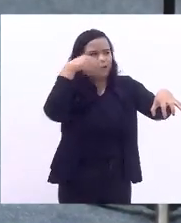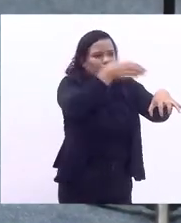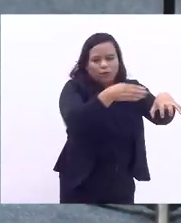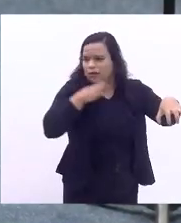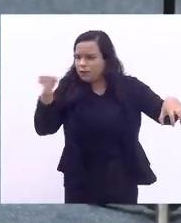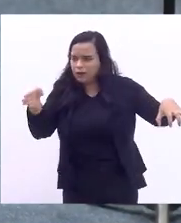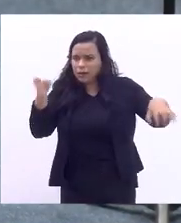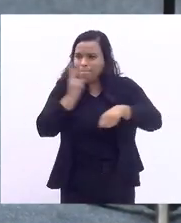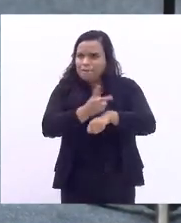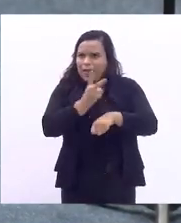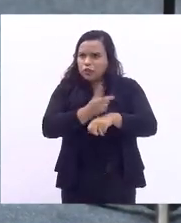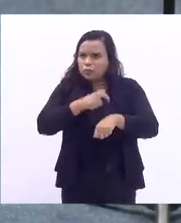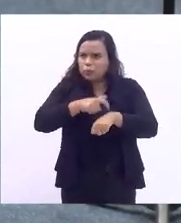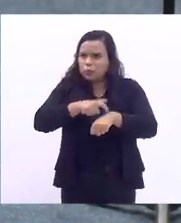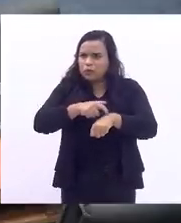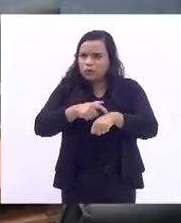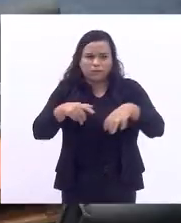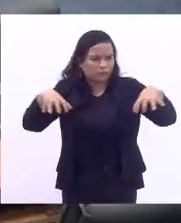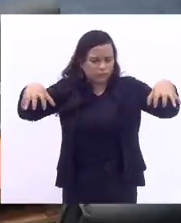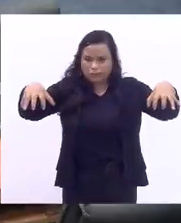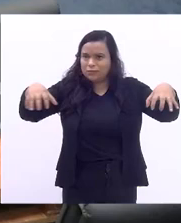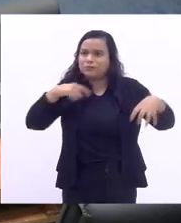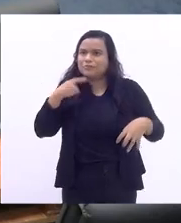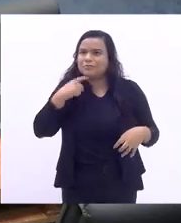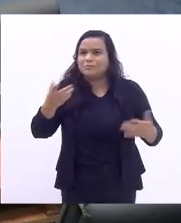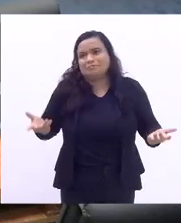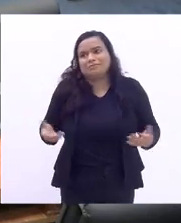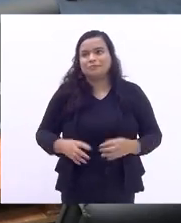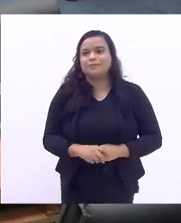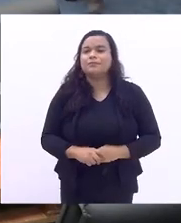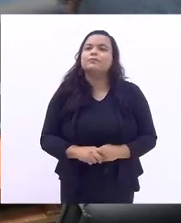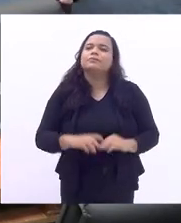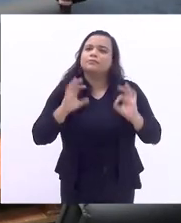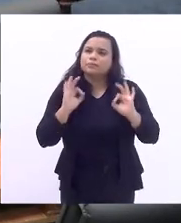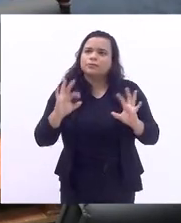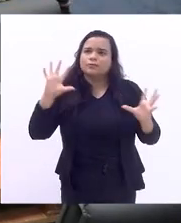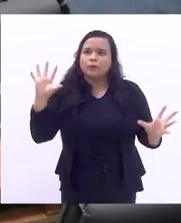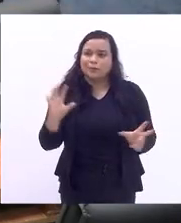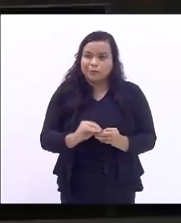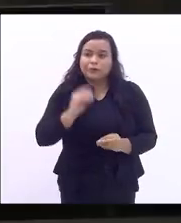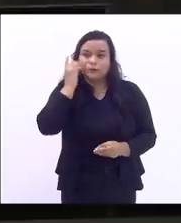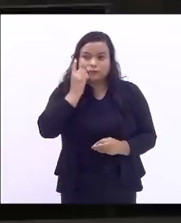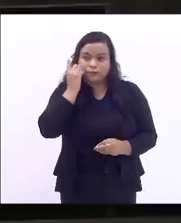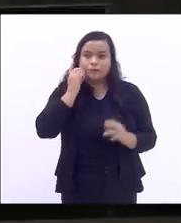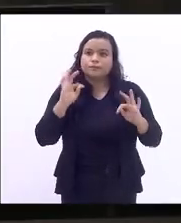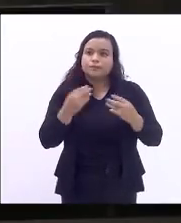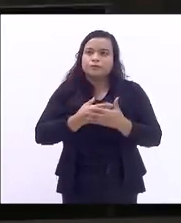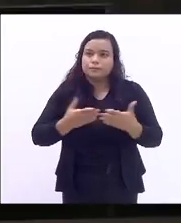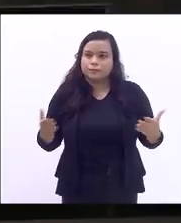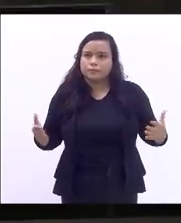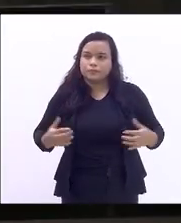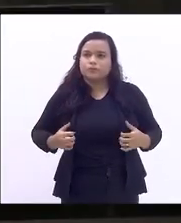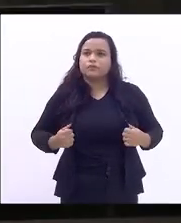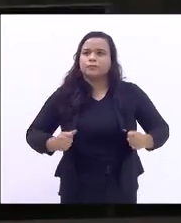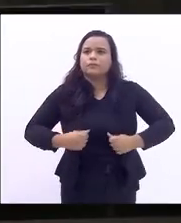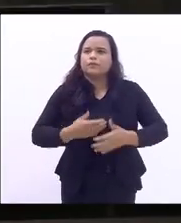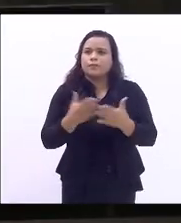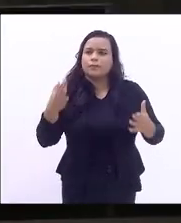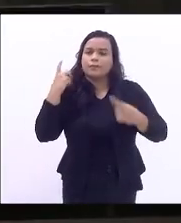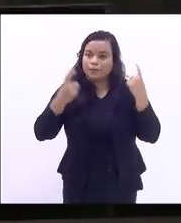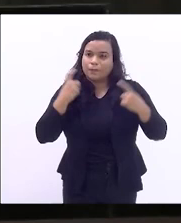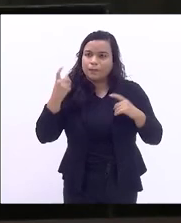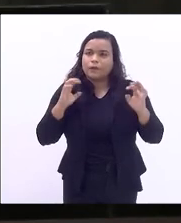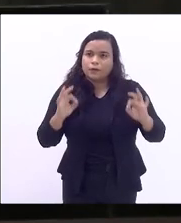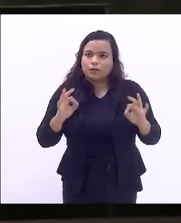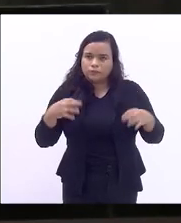ocupa dois lugares ao mesmo tempo exatamente então para concluir deputados e deputadas que se preocupam